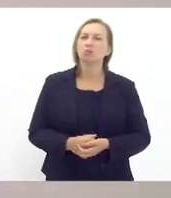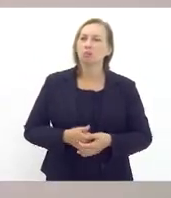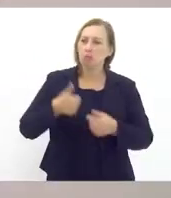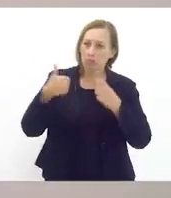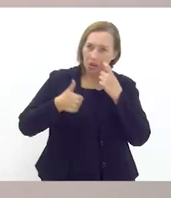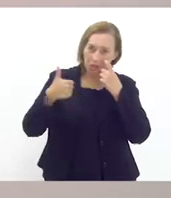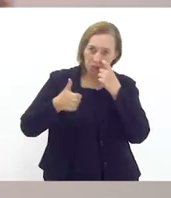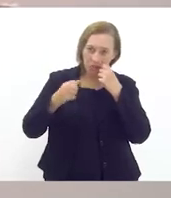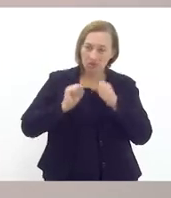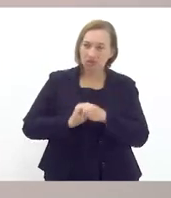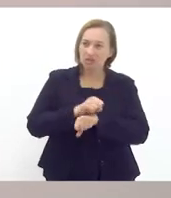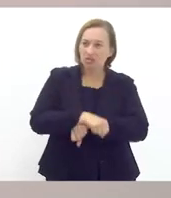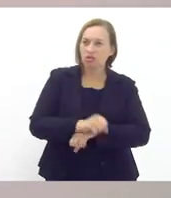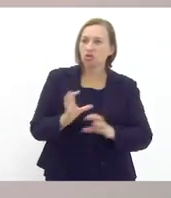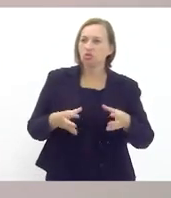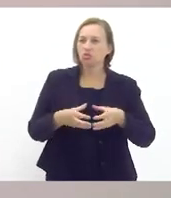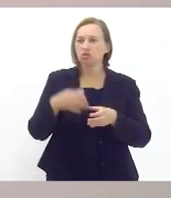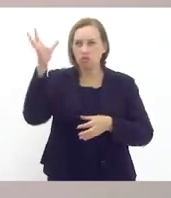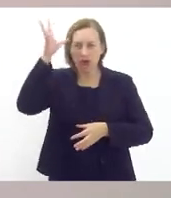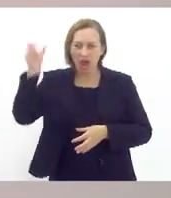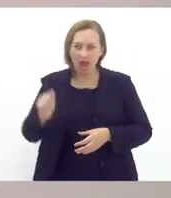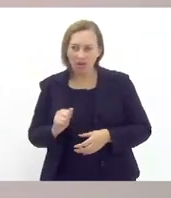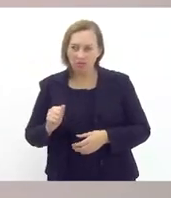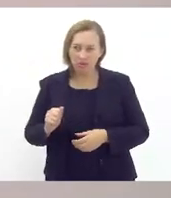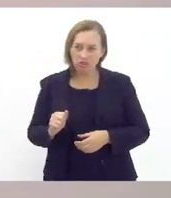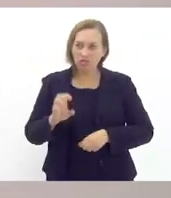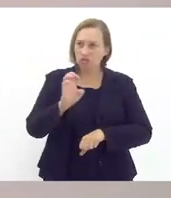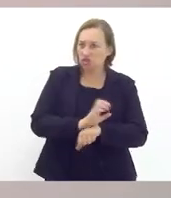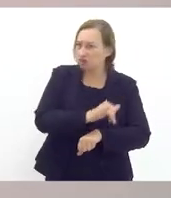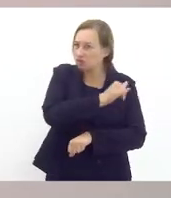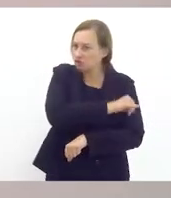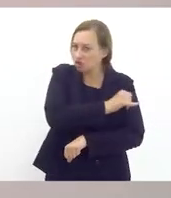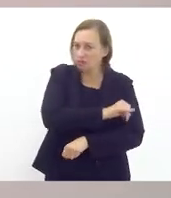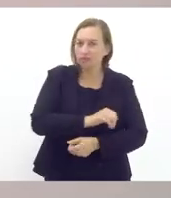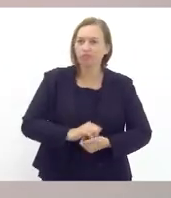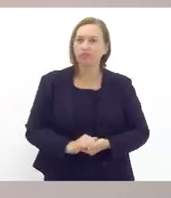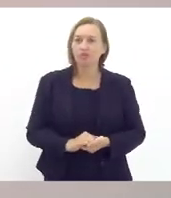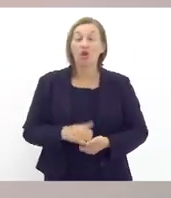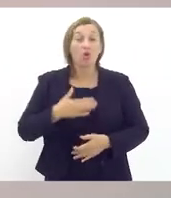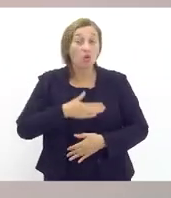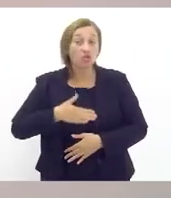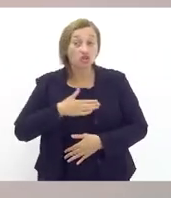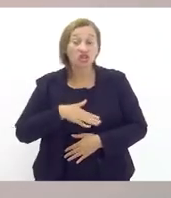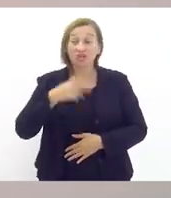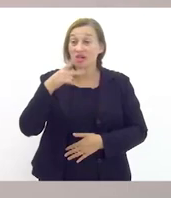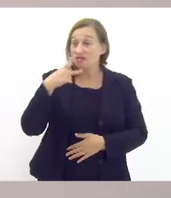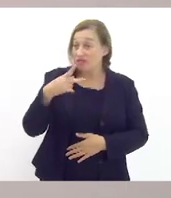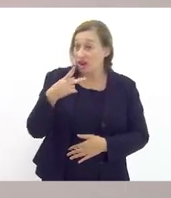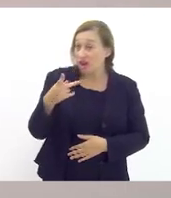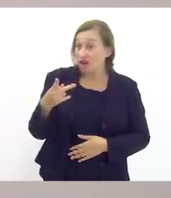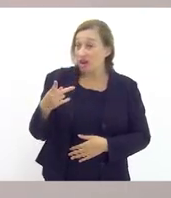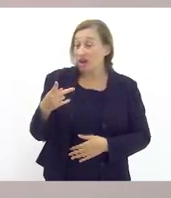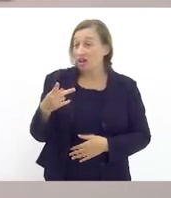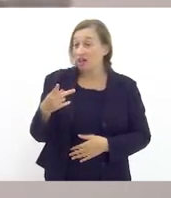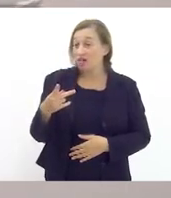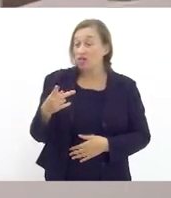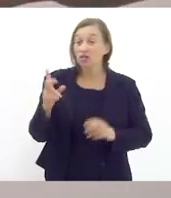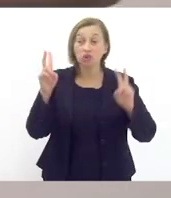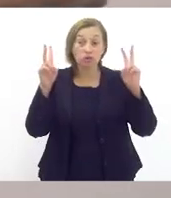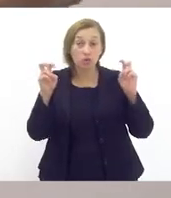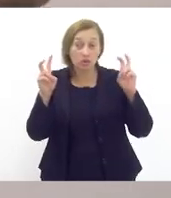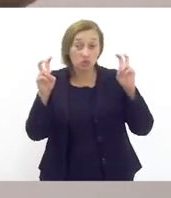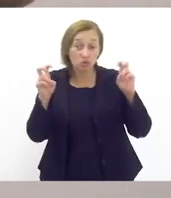seminário dos grupos afros da força é do estado do Rio de Janeiro gostei muito das palavras que foram voltadas aqui tratando da